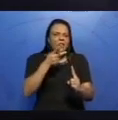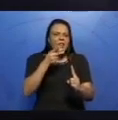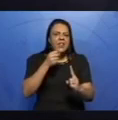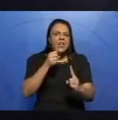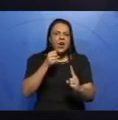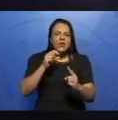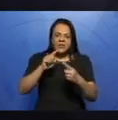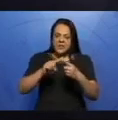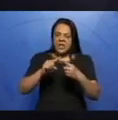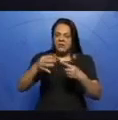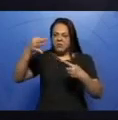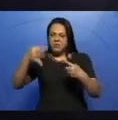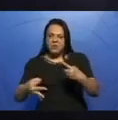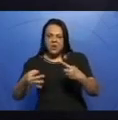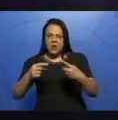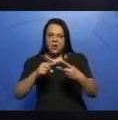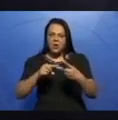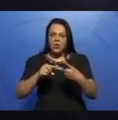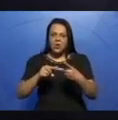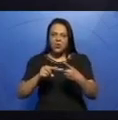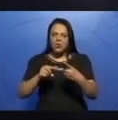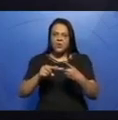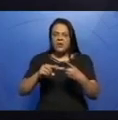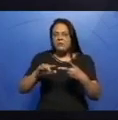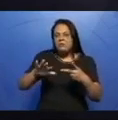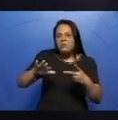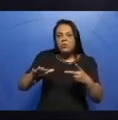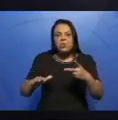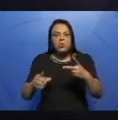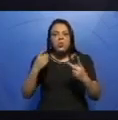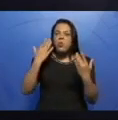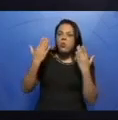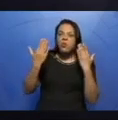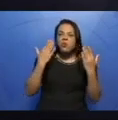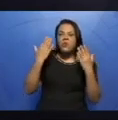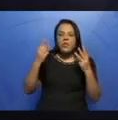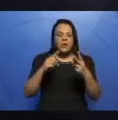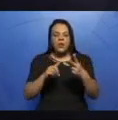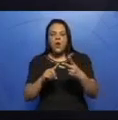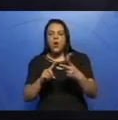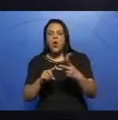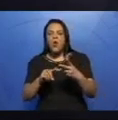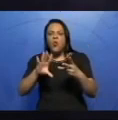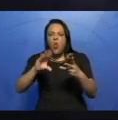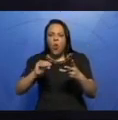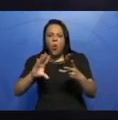ou que aconteceu, de uma incerteza, de